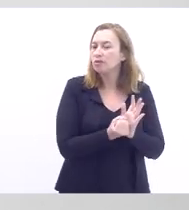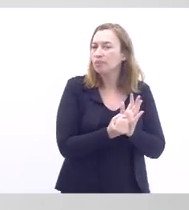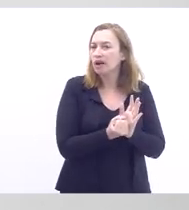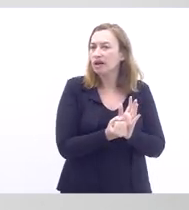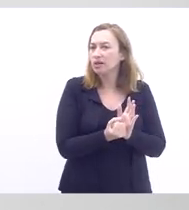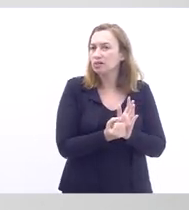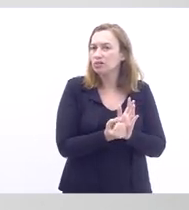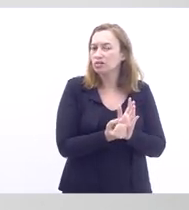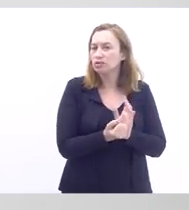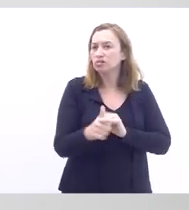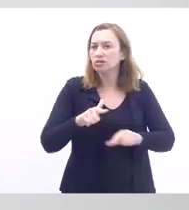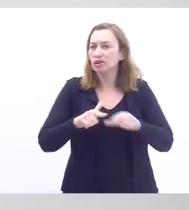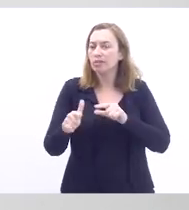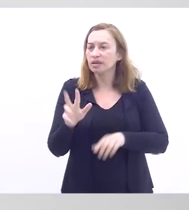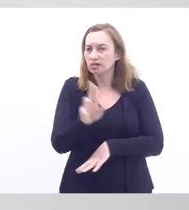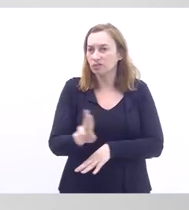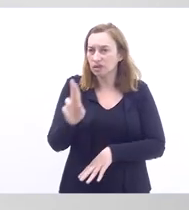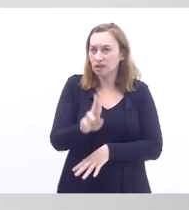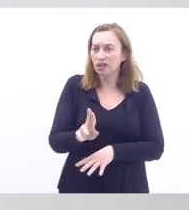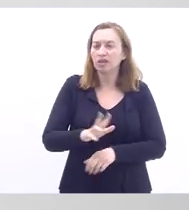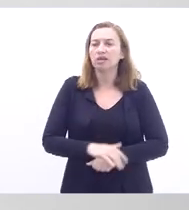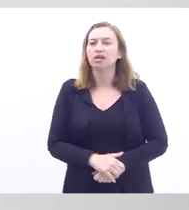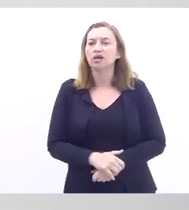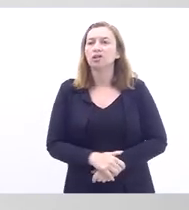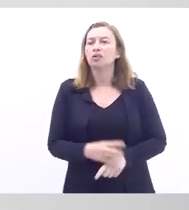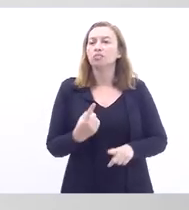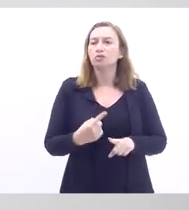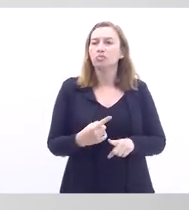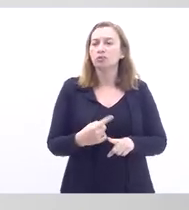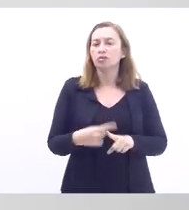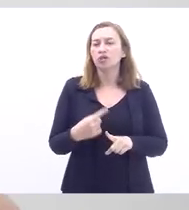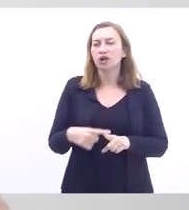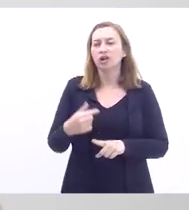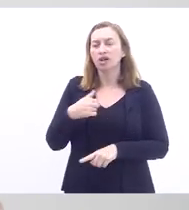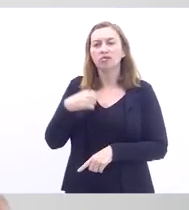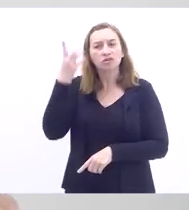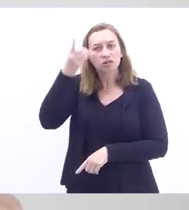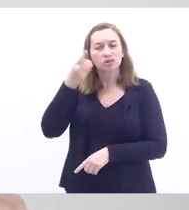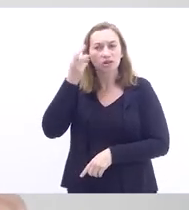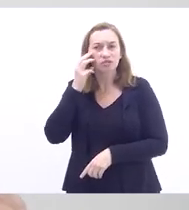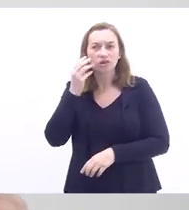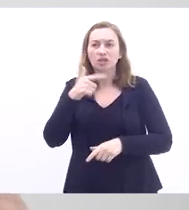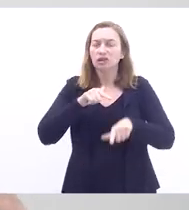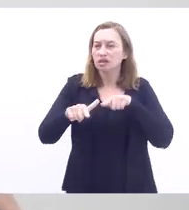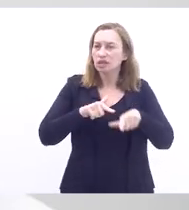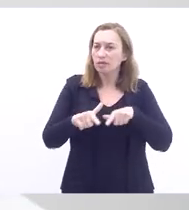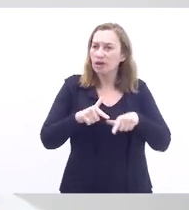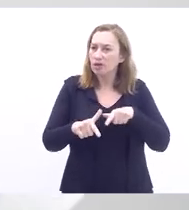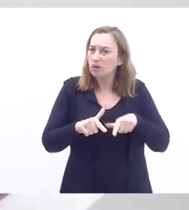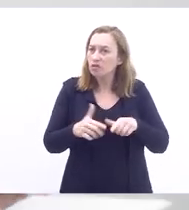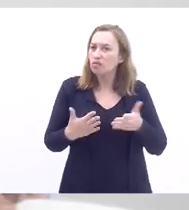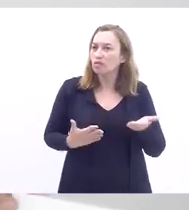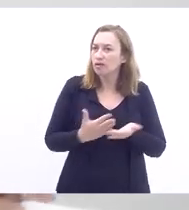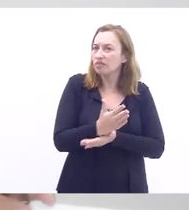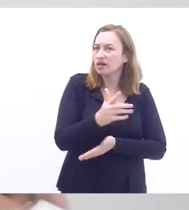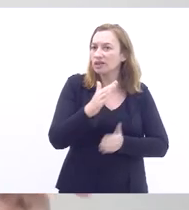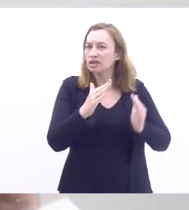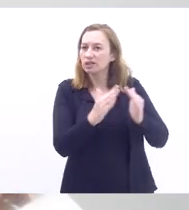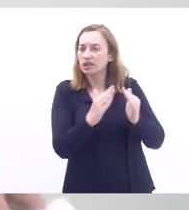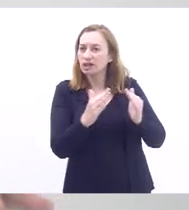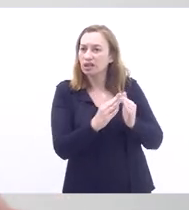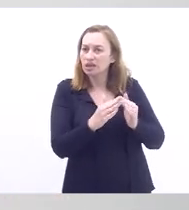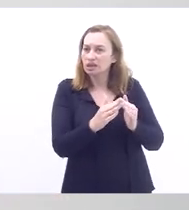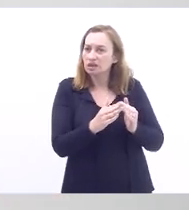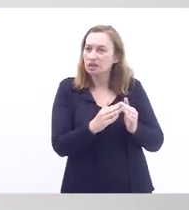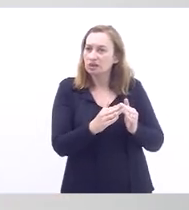funcionamento cotidiano da Universidade porque eu Deputado waldeck a gente trabalhou muito quando foi aprovado aqui nessa casa pacote